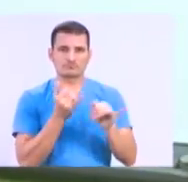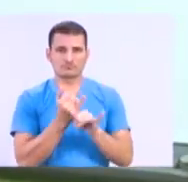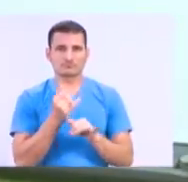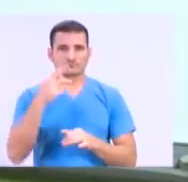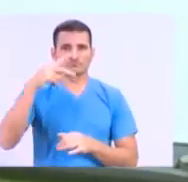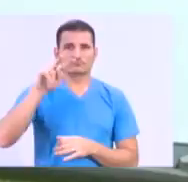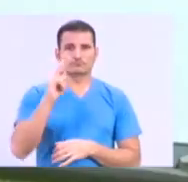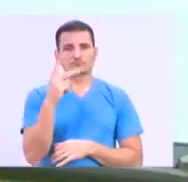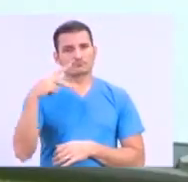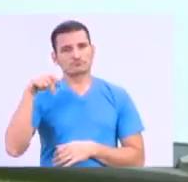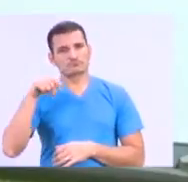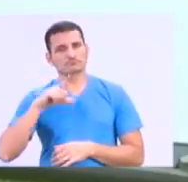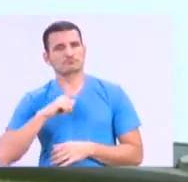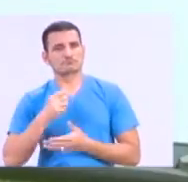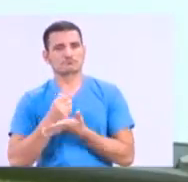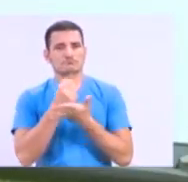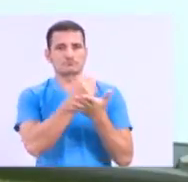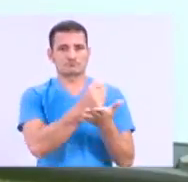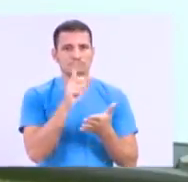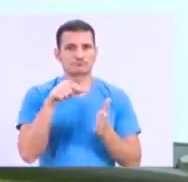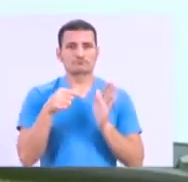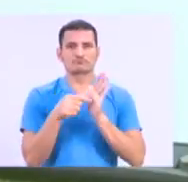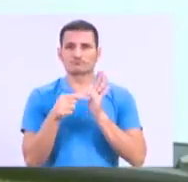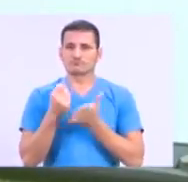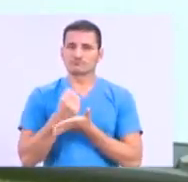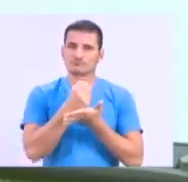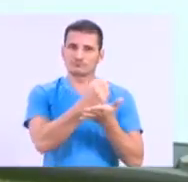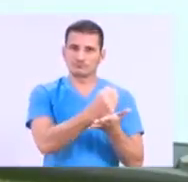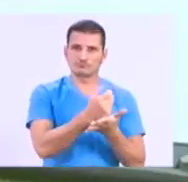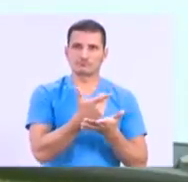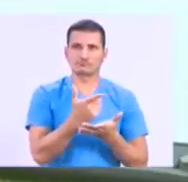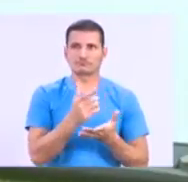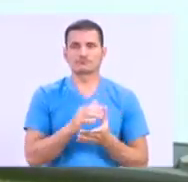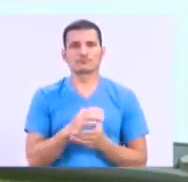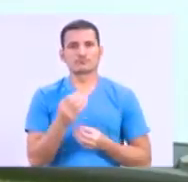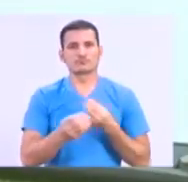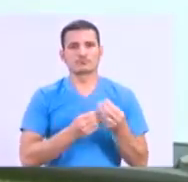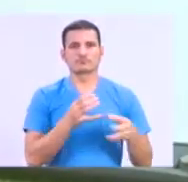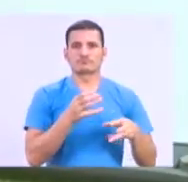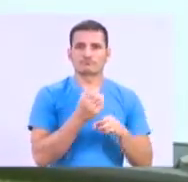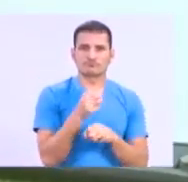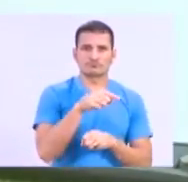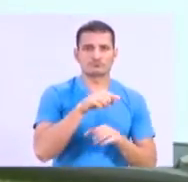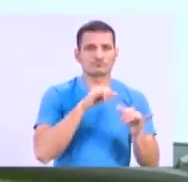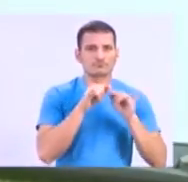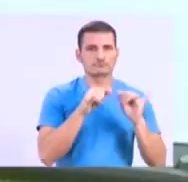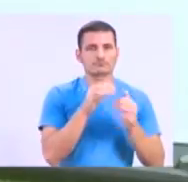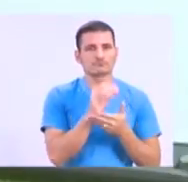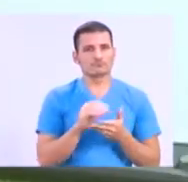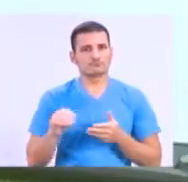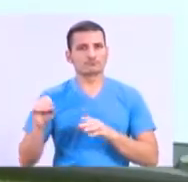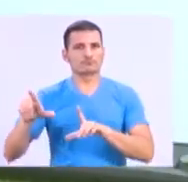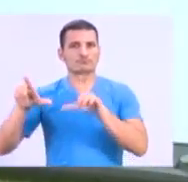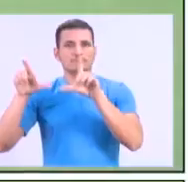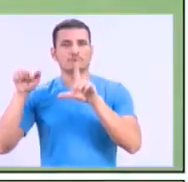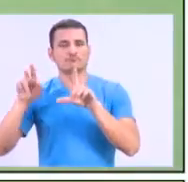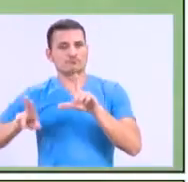para auxiliar, né? É uma ferramenta que auxilia na questão do processamento dessa informação para devolver para o usuário.